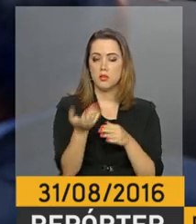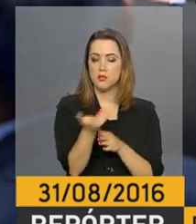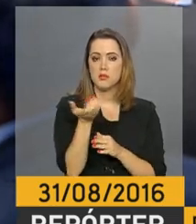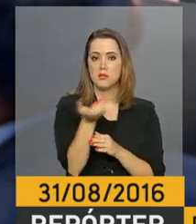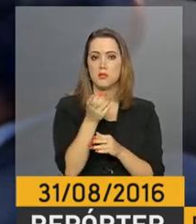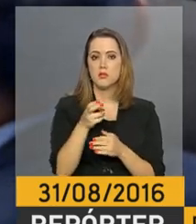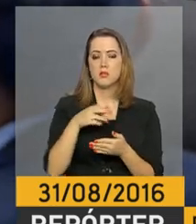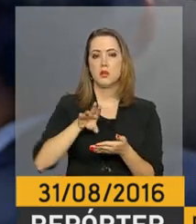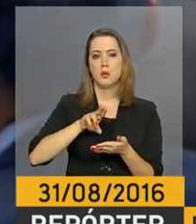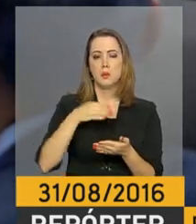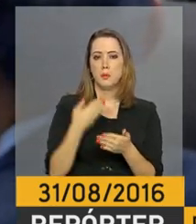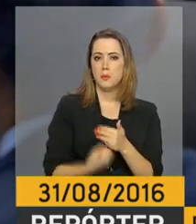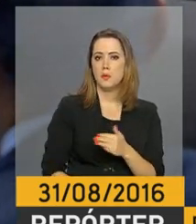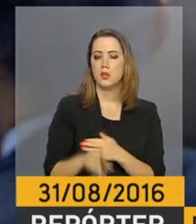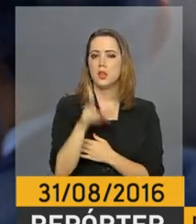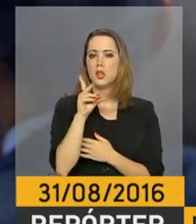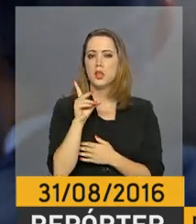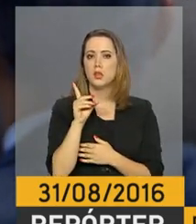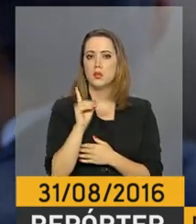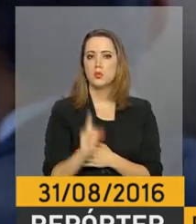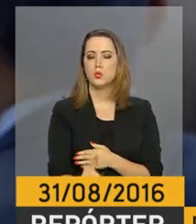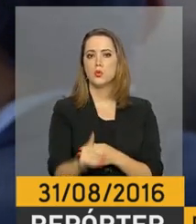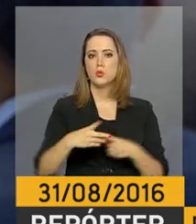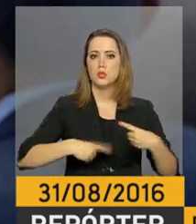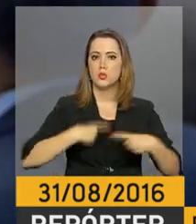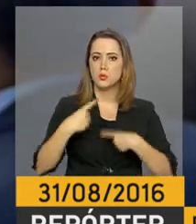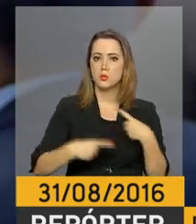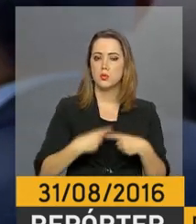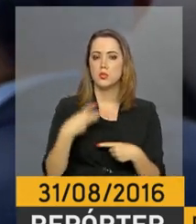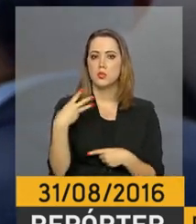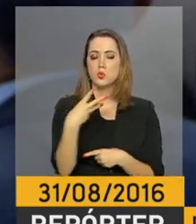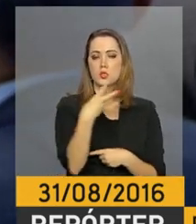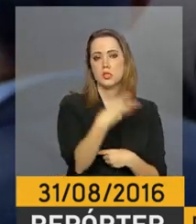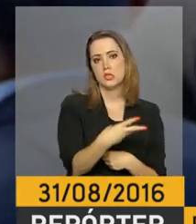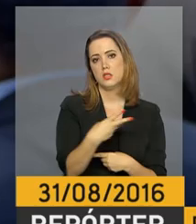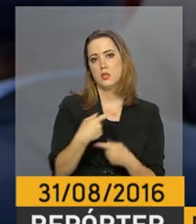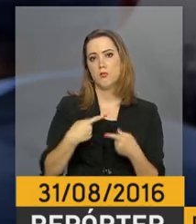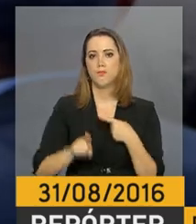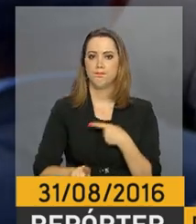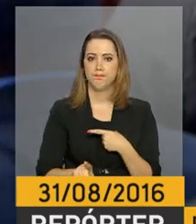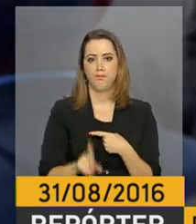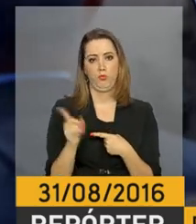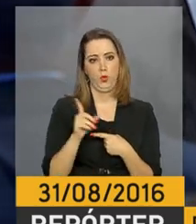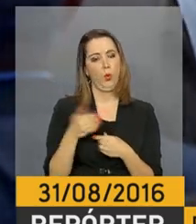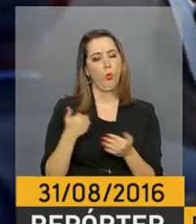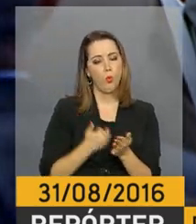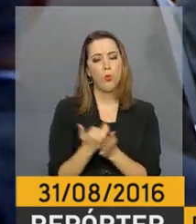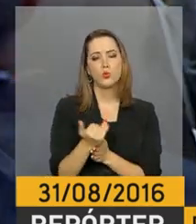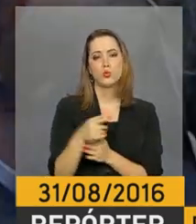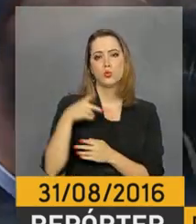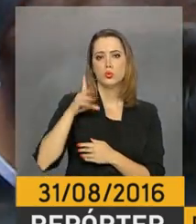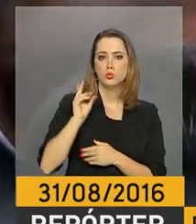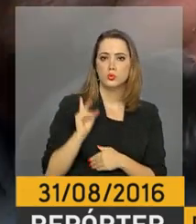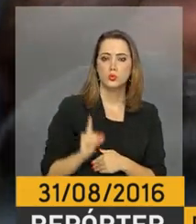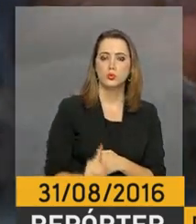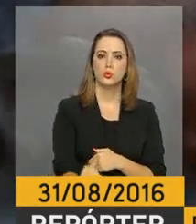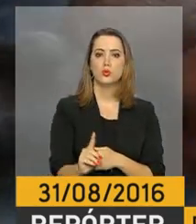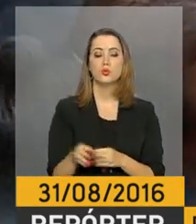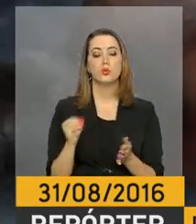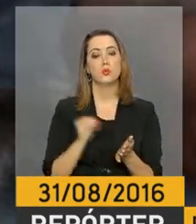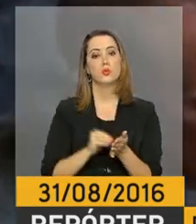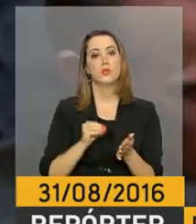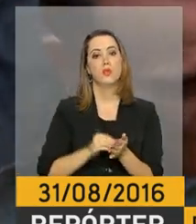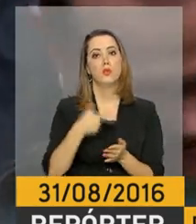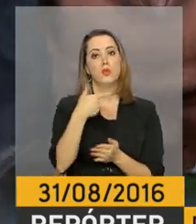não. Houve ainda 3 abstenções. E como não se formou o quórum de 2/3 dos votos contra a